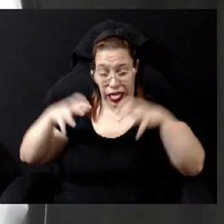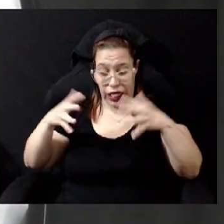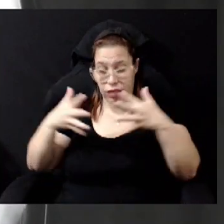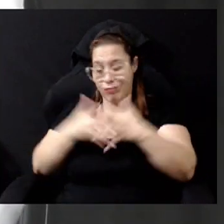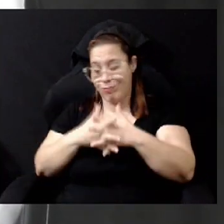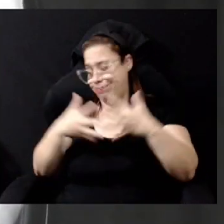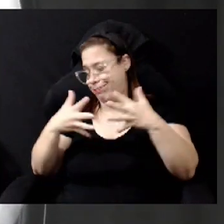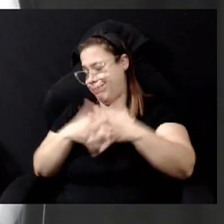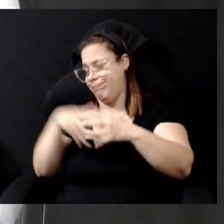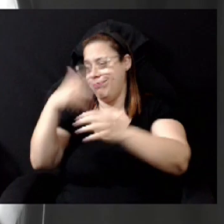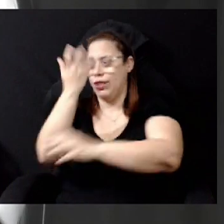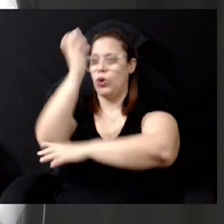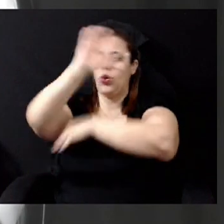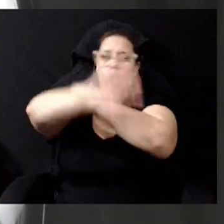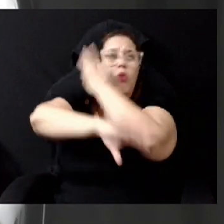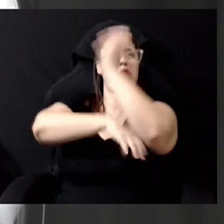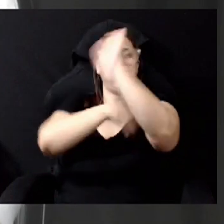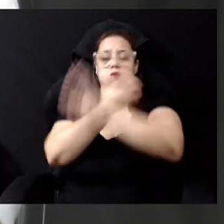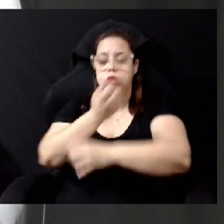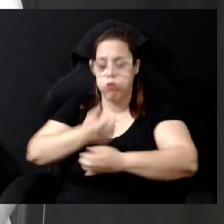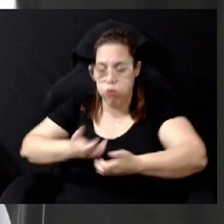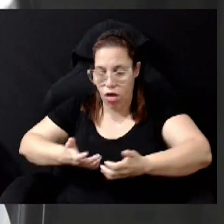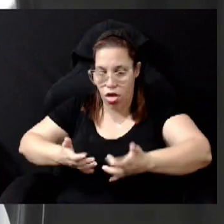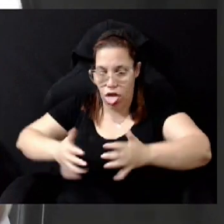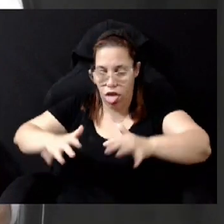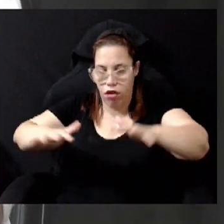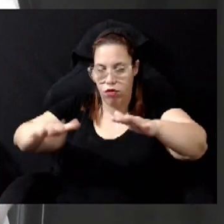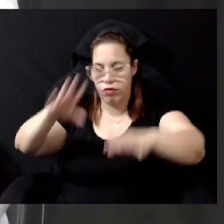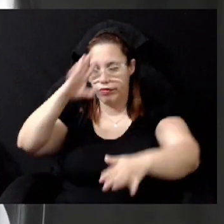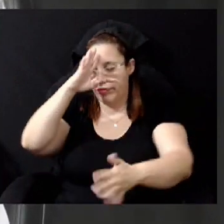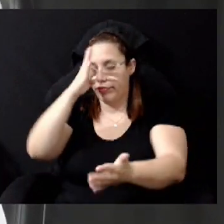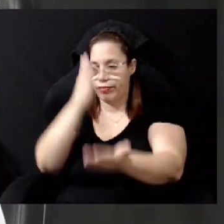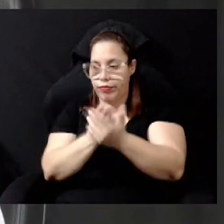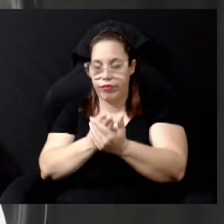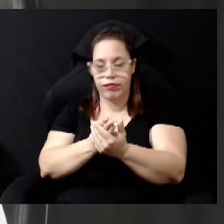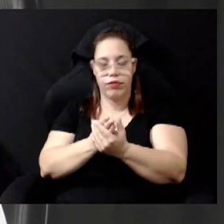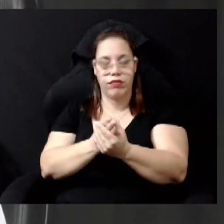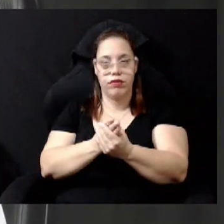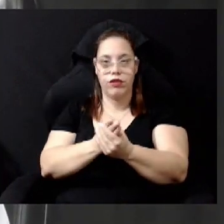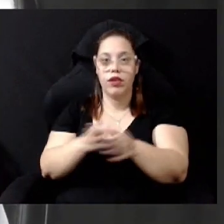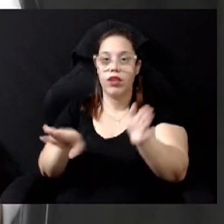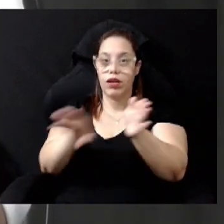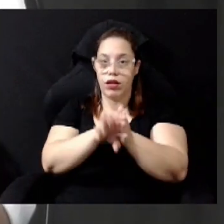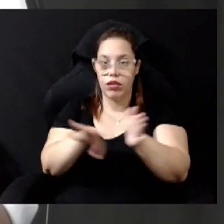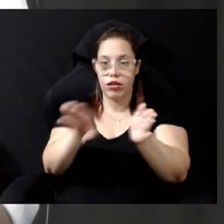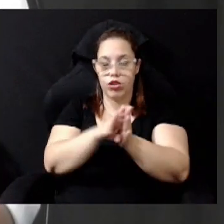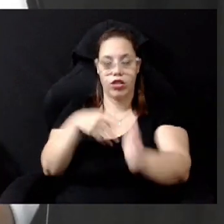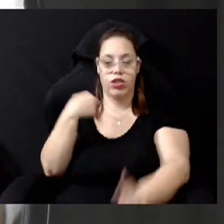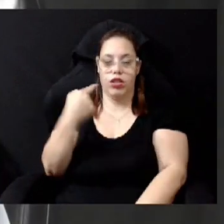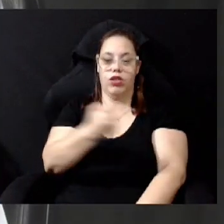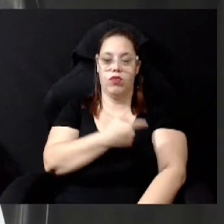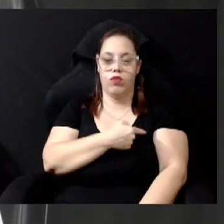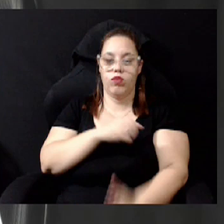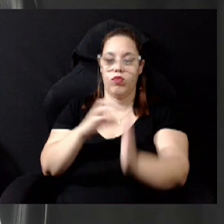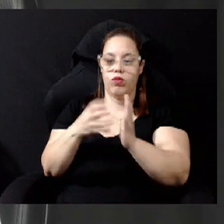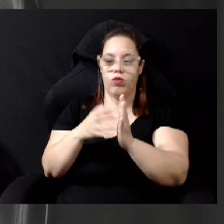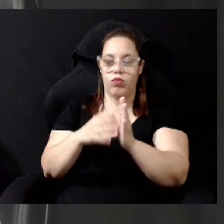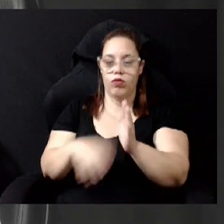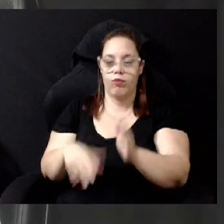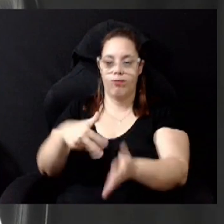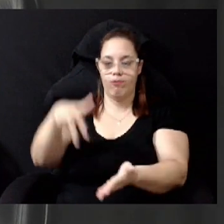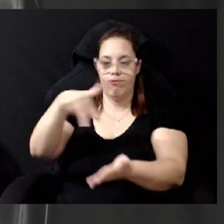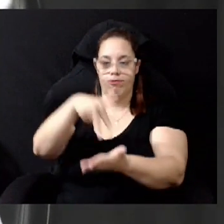galhos, o mato que cresce, mas pode ter certeza que todas as demandas que chegarem até a gente, o nosso gabinete estará à disposição para